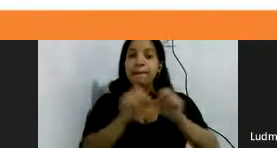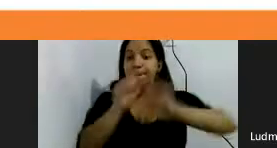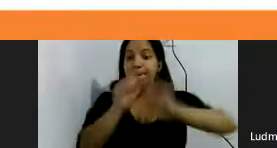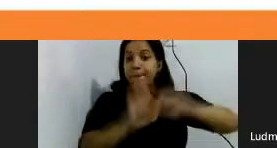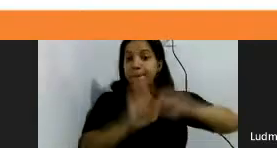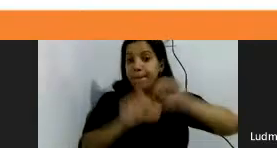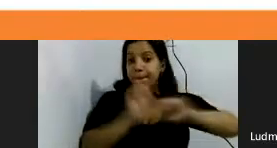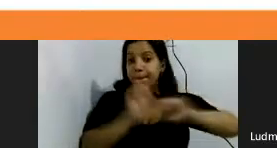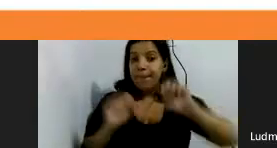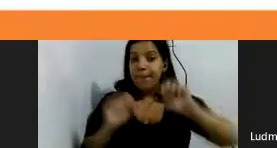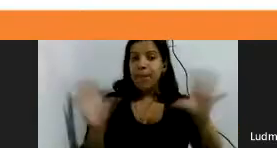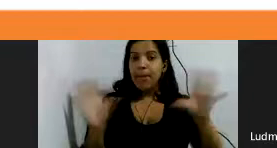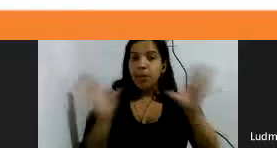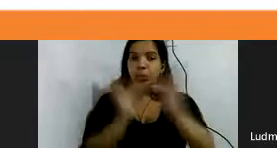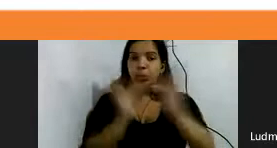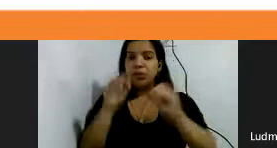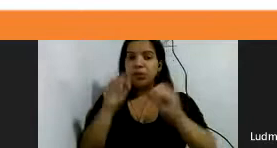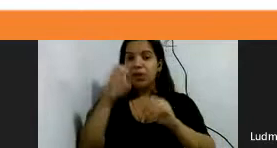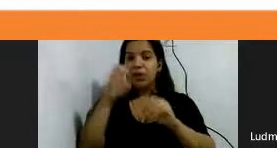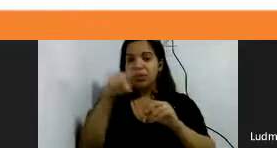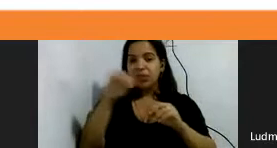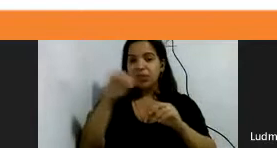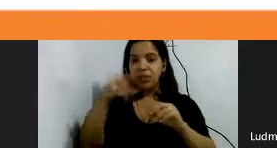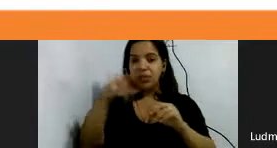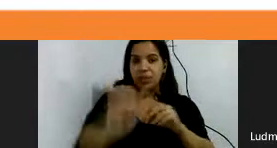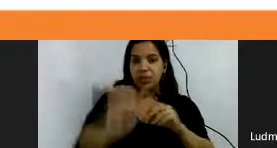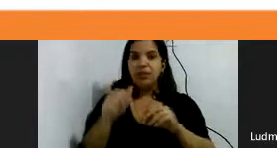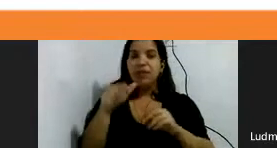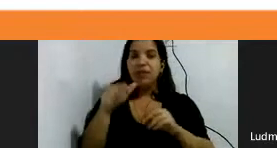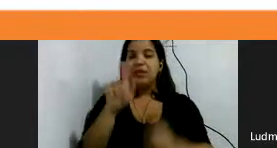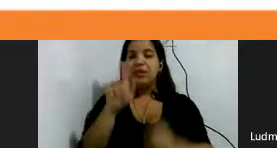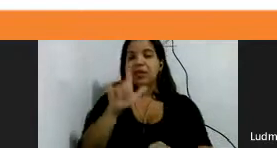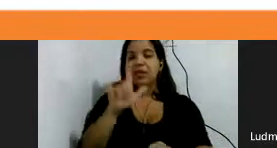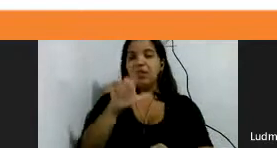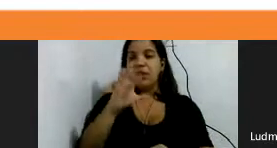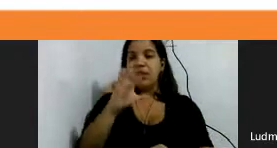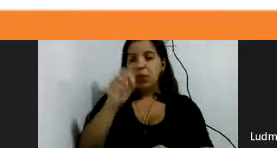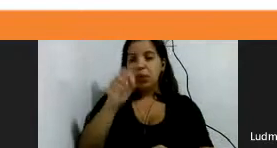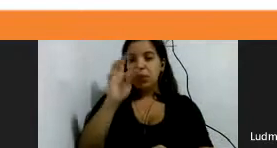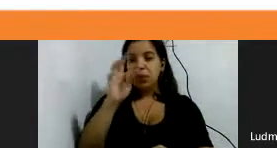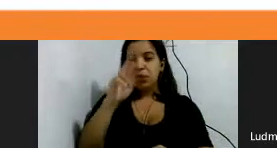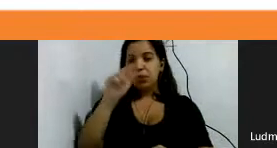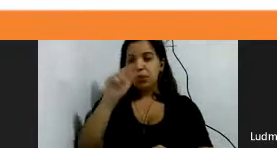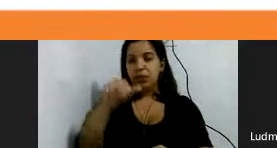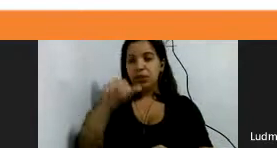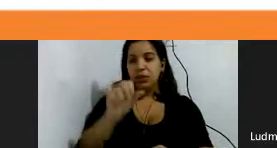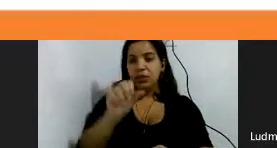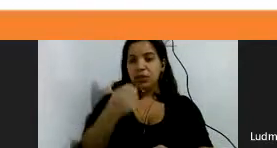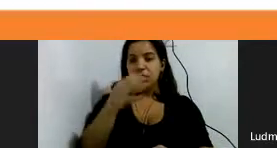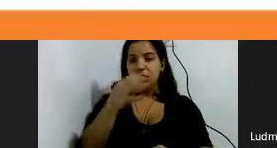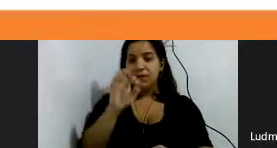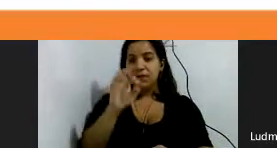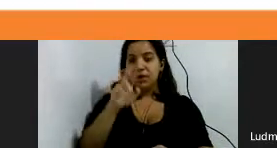então, a síntese das enzimas glicotransferases. Então, essas enzimas que são